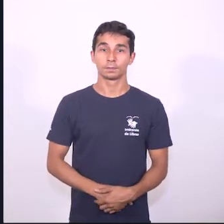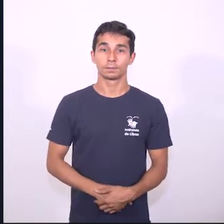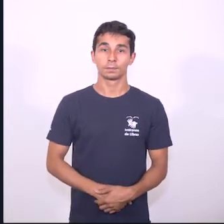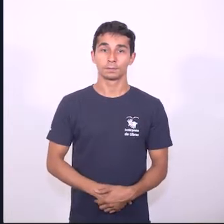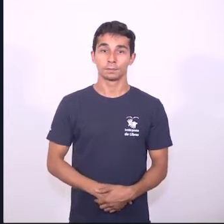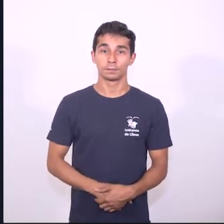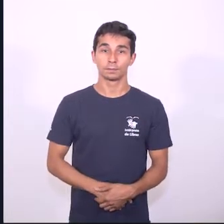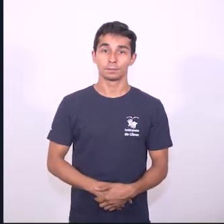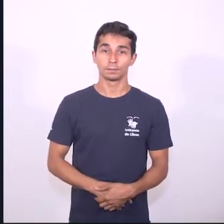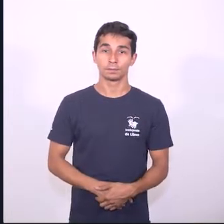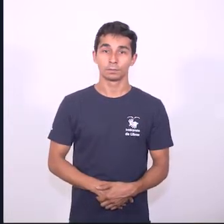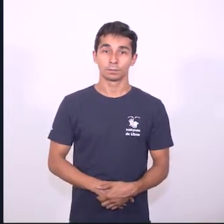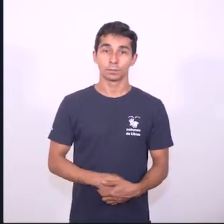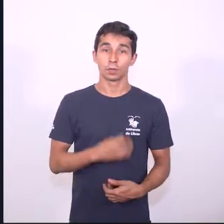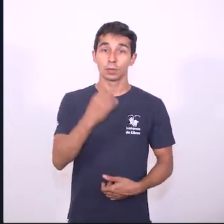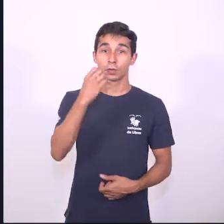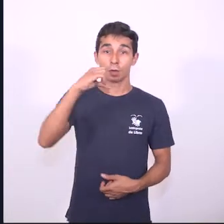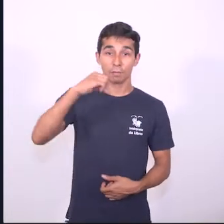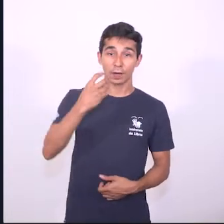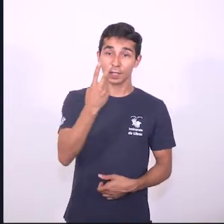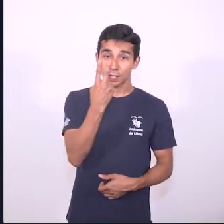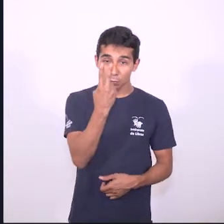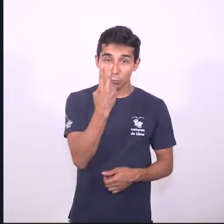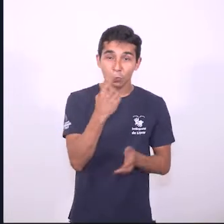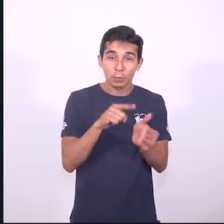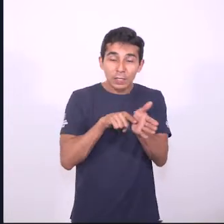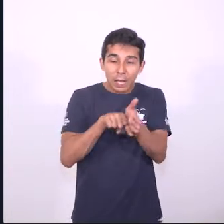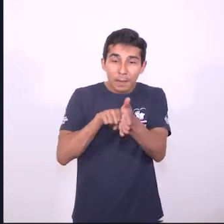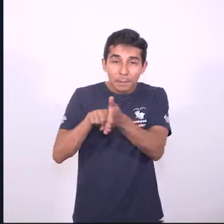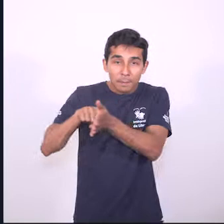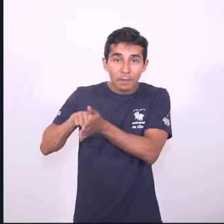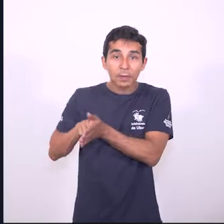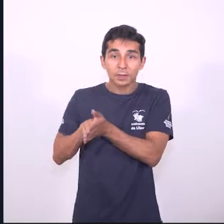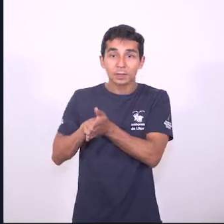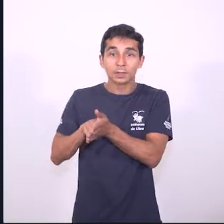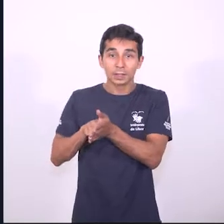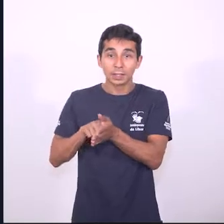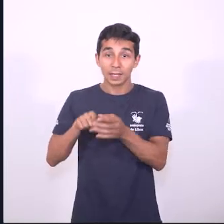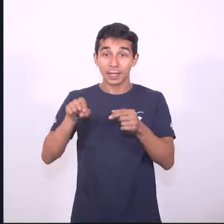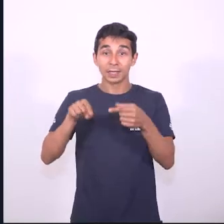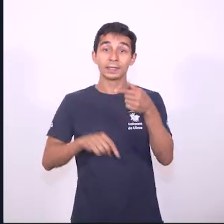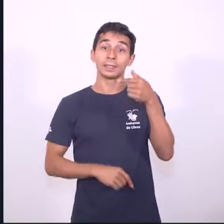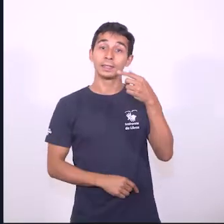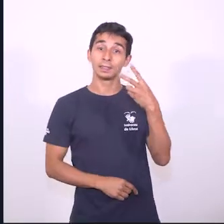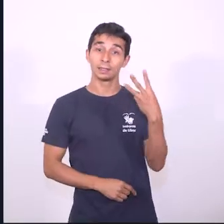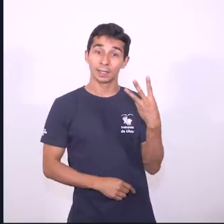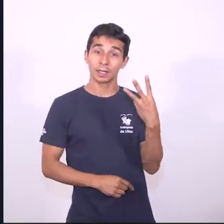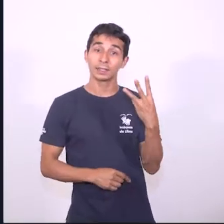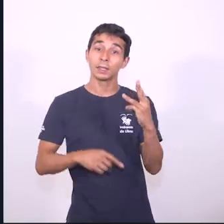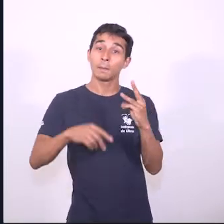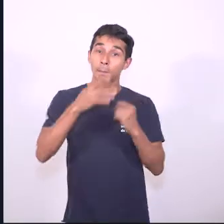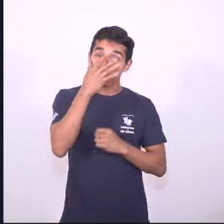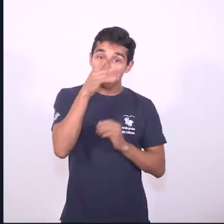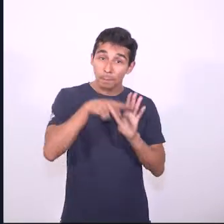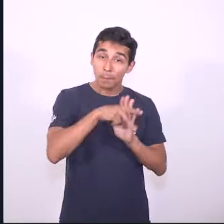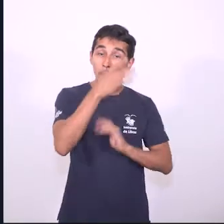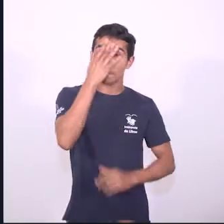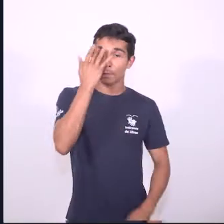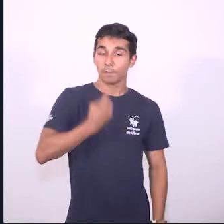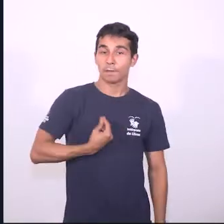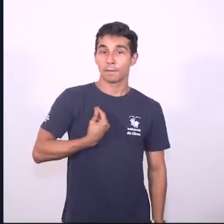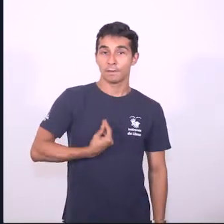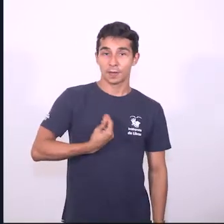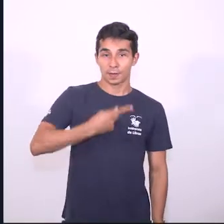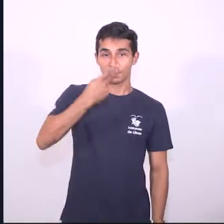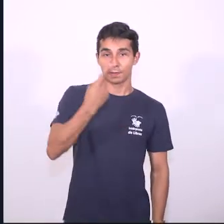De 92 amostras, das quais 73 amostras eram de pessoas residentes no município, sendo que